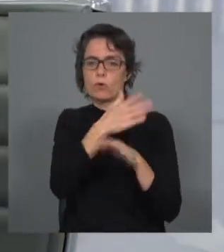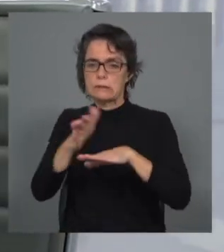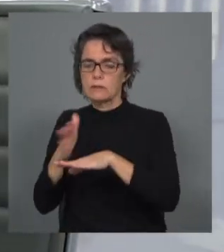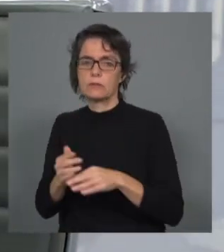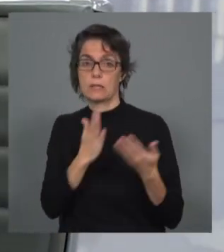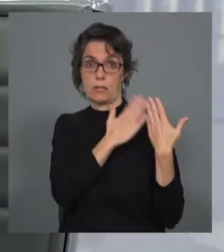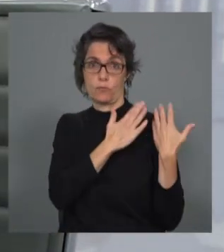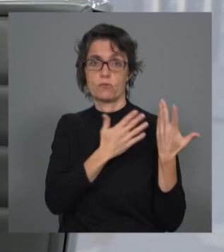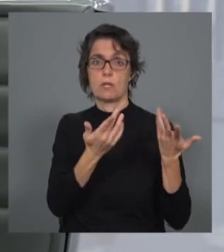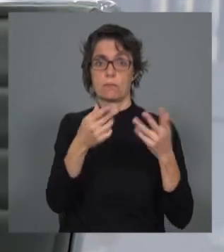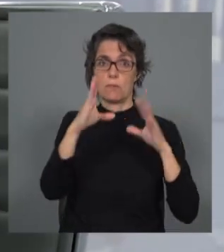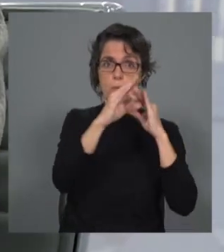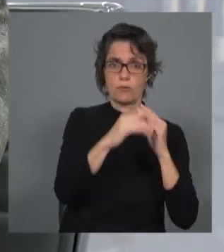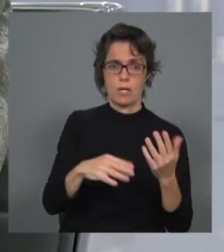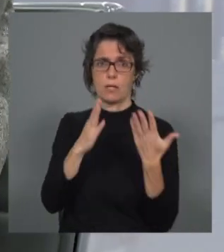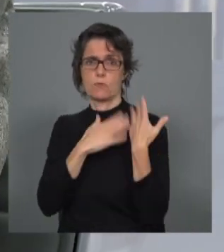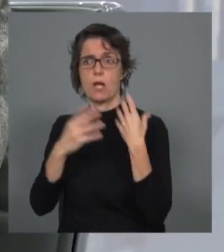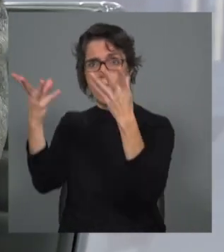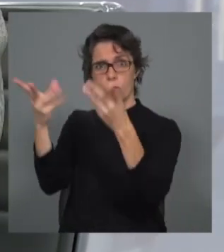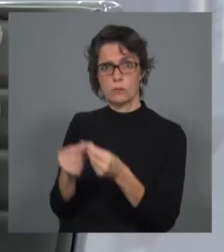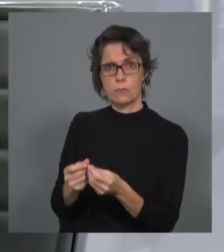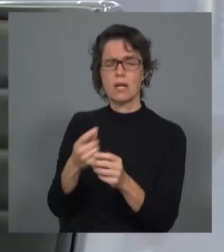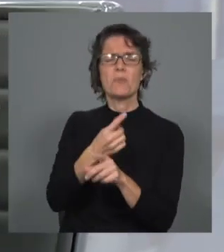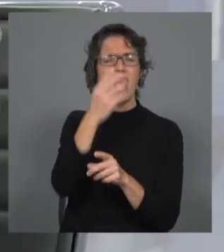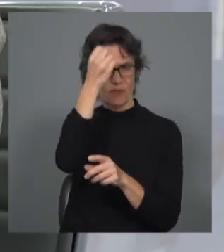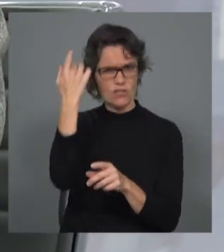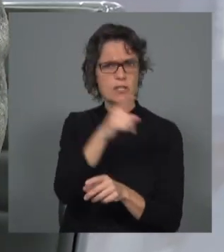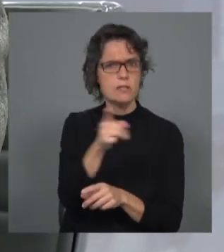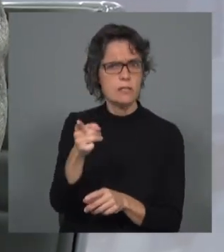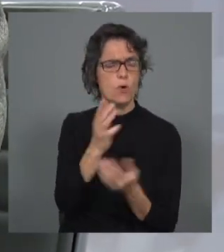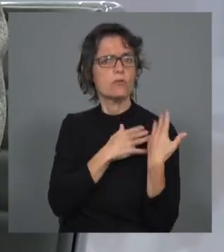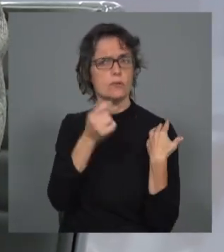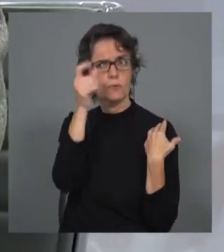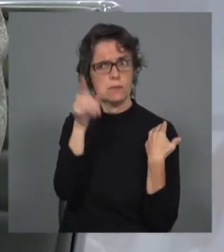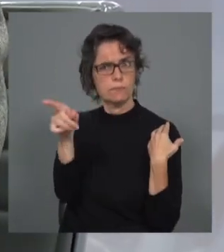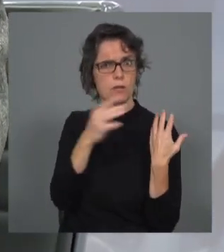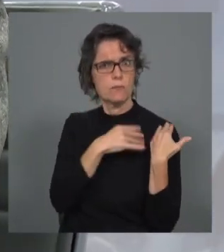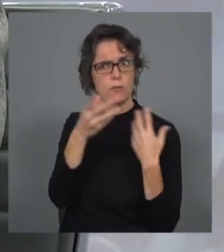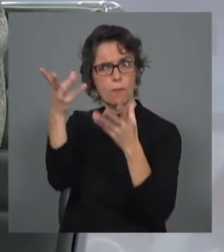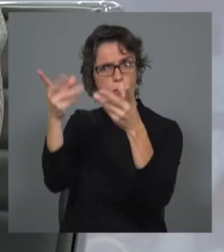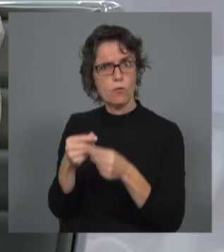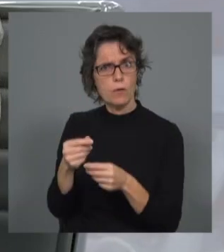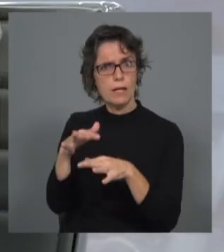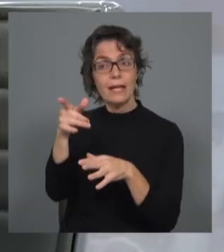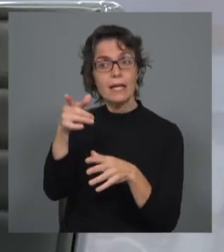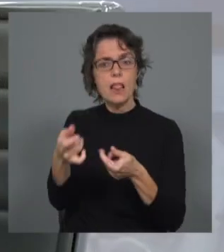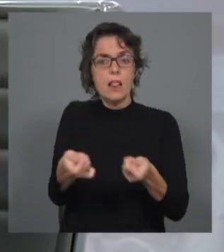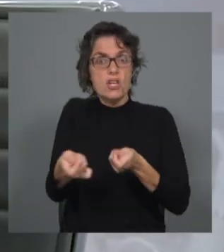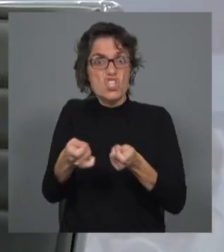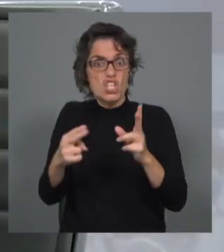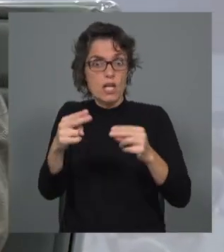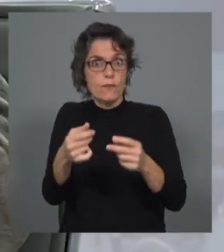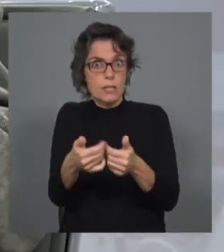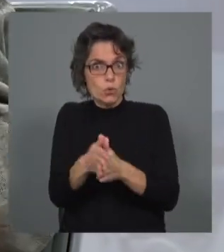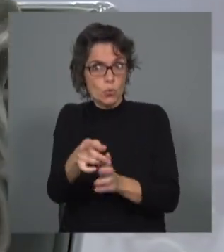pela contabilidade. Porque nós esquecemos muitas vezes, o responsável pela contabilidade nestas empresas é uma espécie de gestor financeiro,